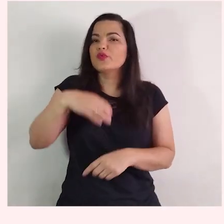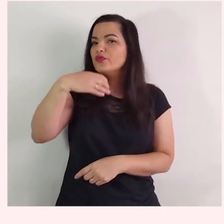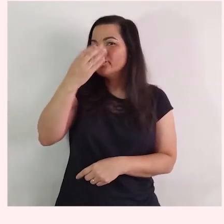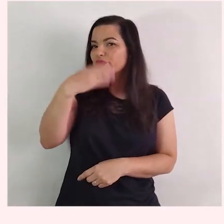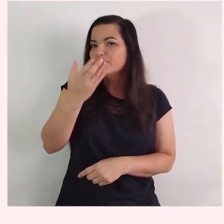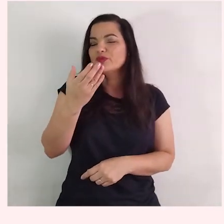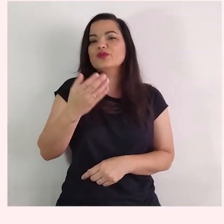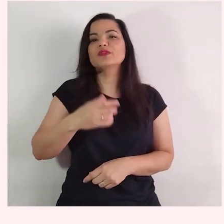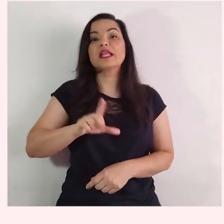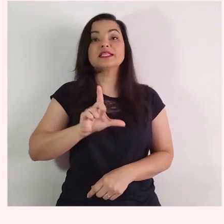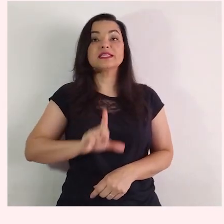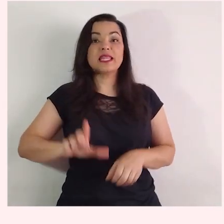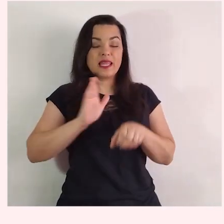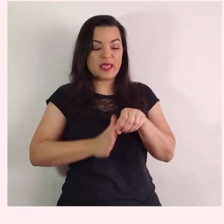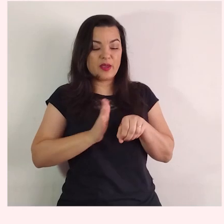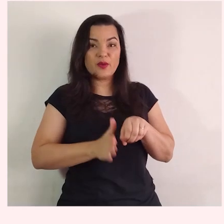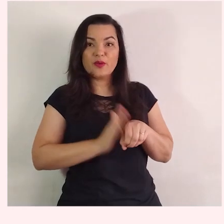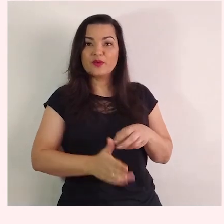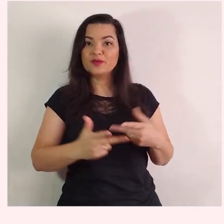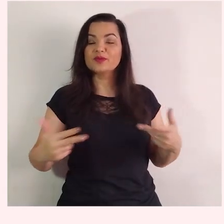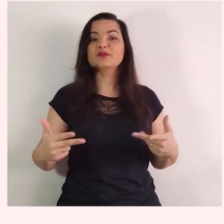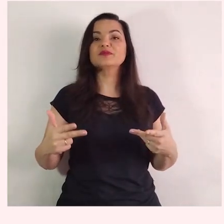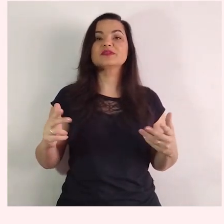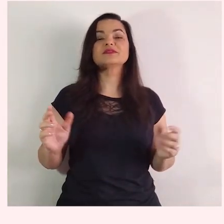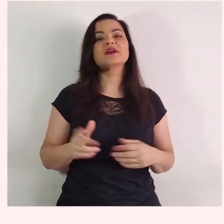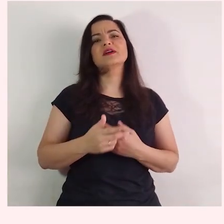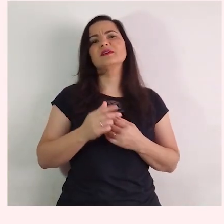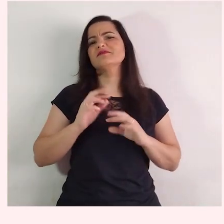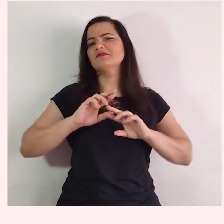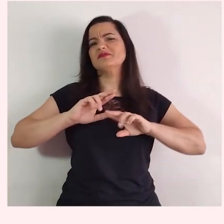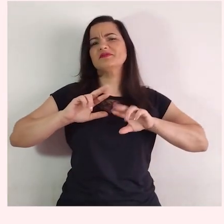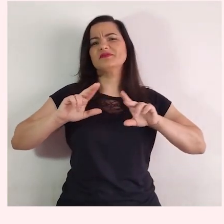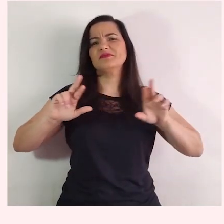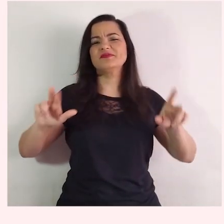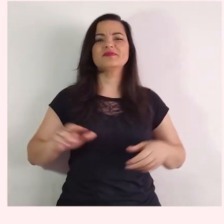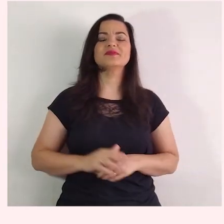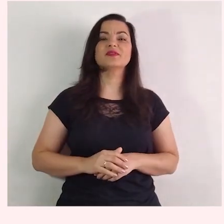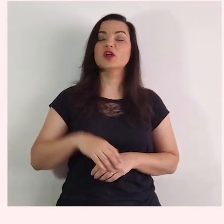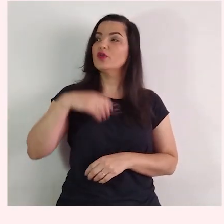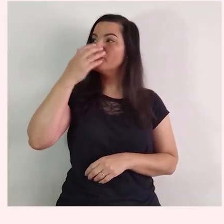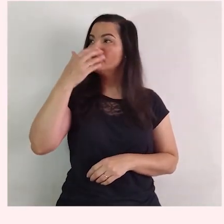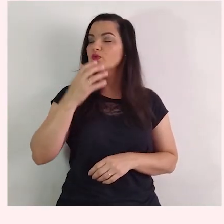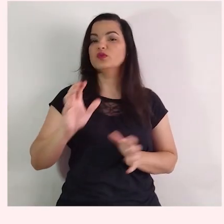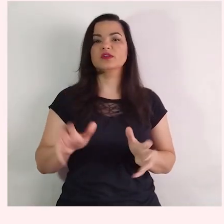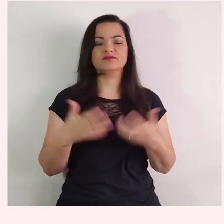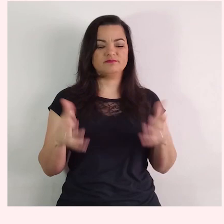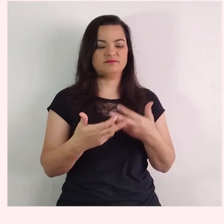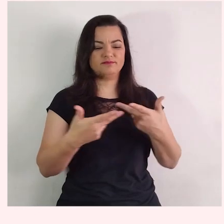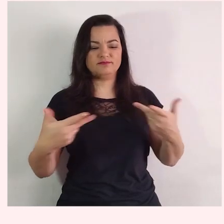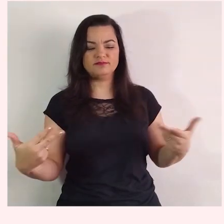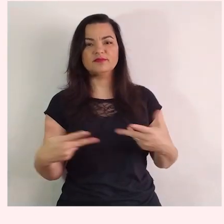legumes frescos e começa com a letra F. Um espaço que as pessoas costumam ir para comprar frutas, verduras